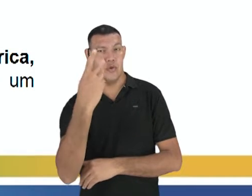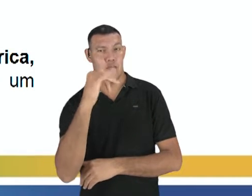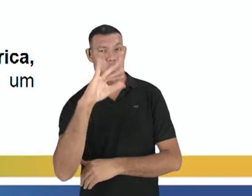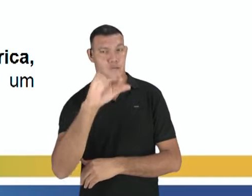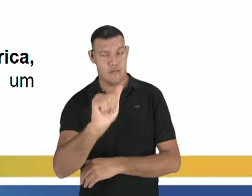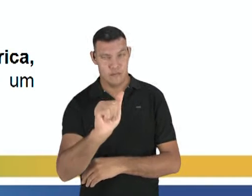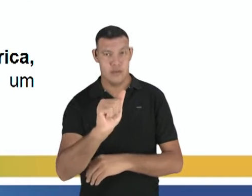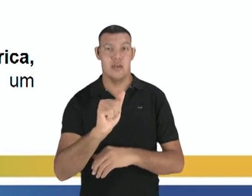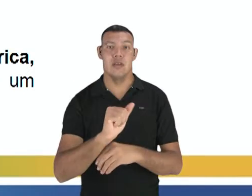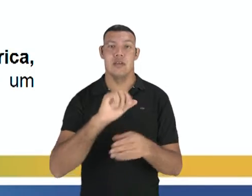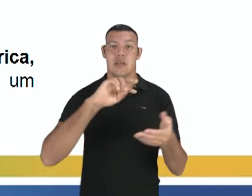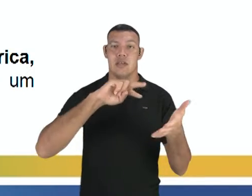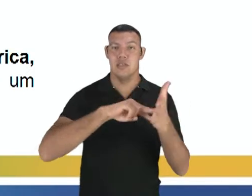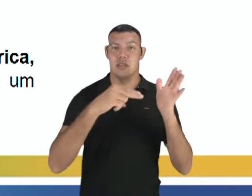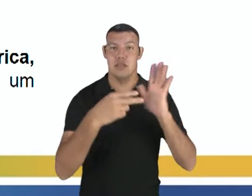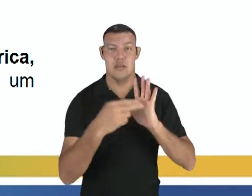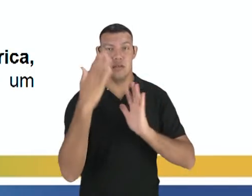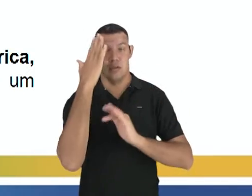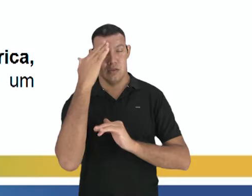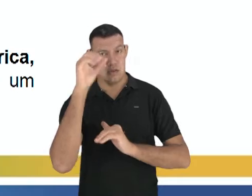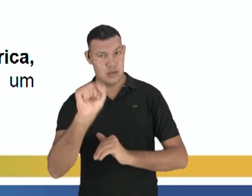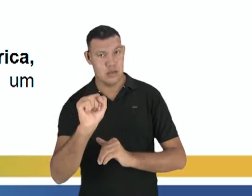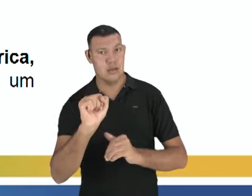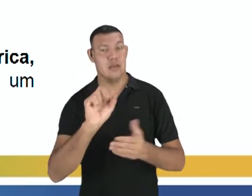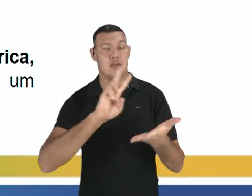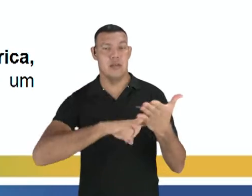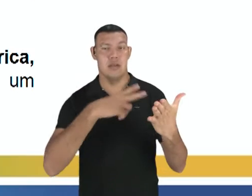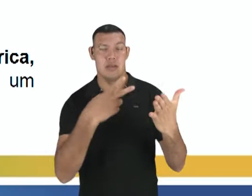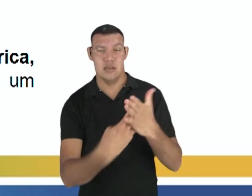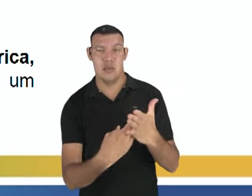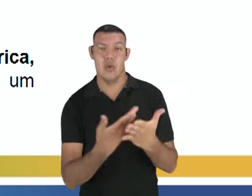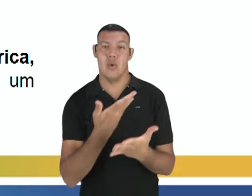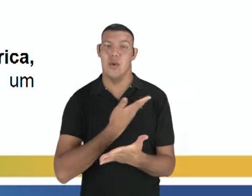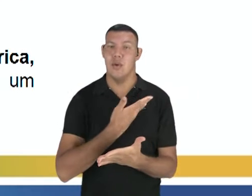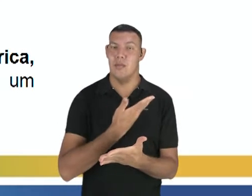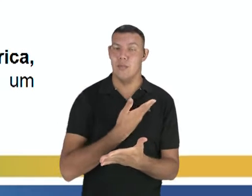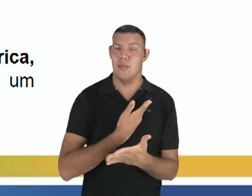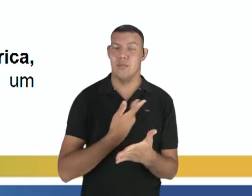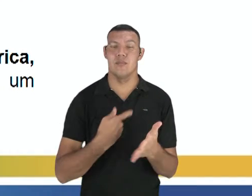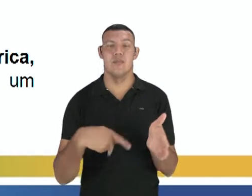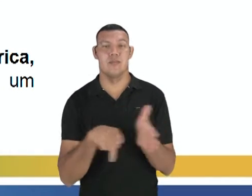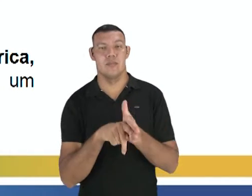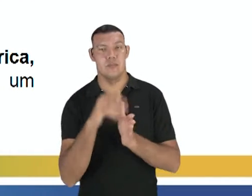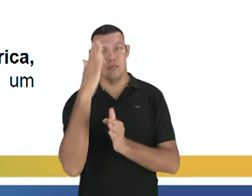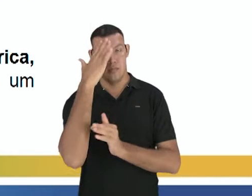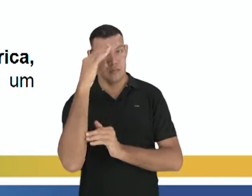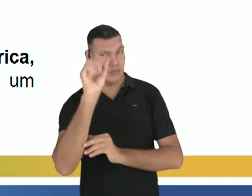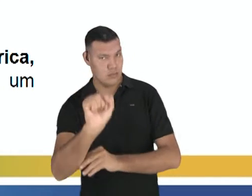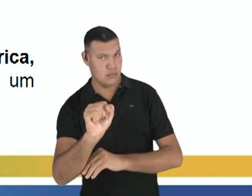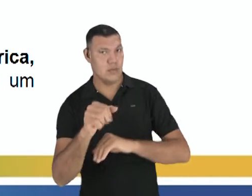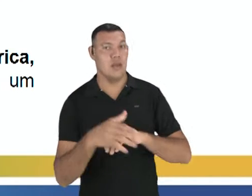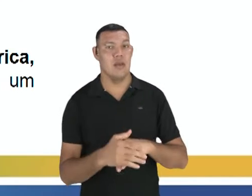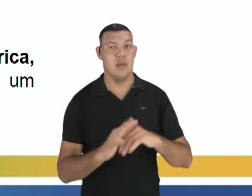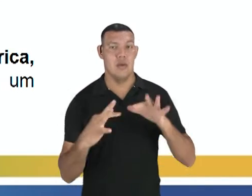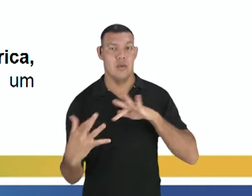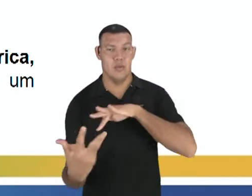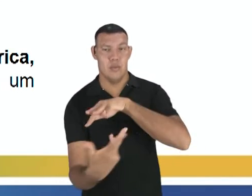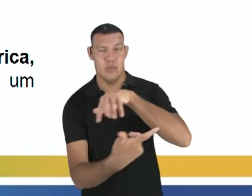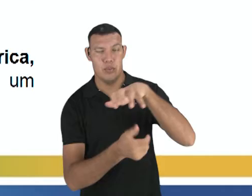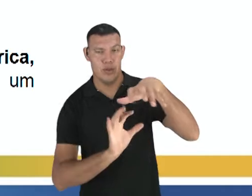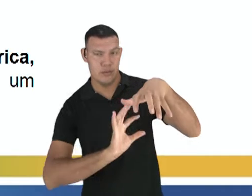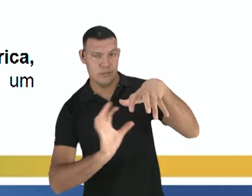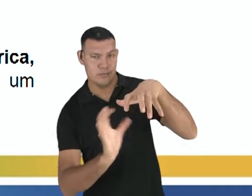tradução, filosofia é amigo da sabedoria. Podemos dizer, então, que a filosofia ocidental, ela